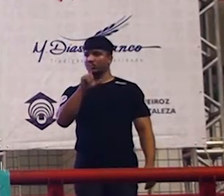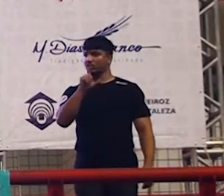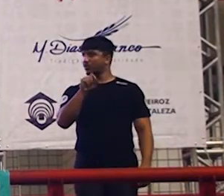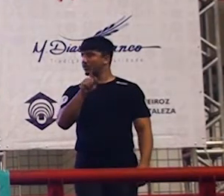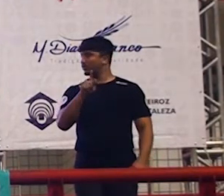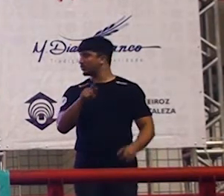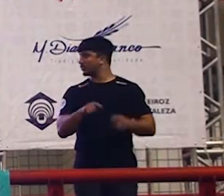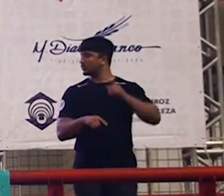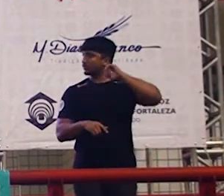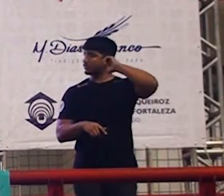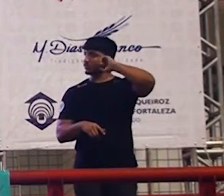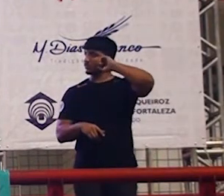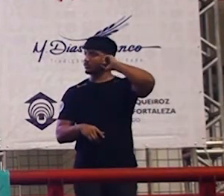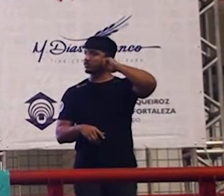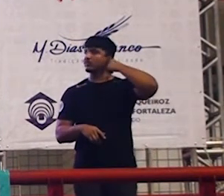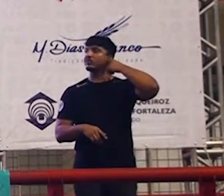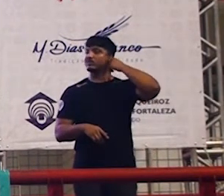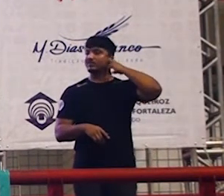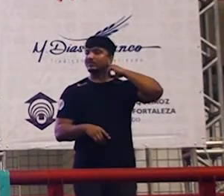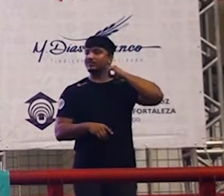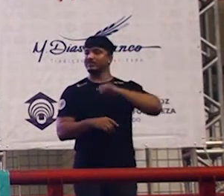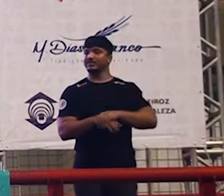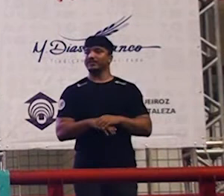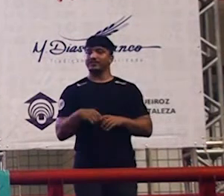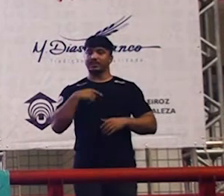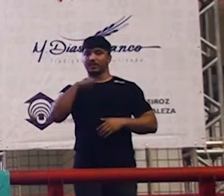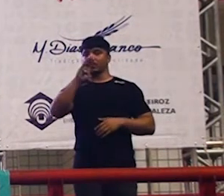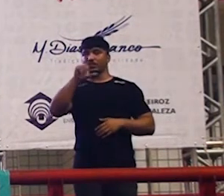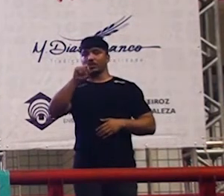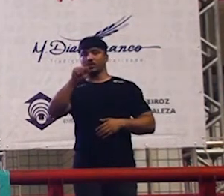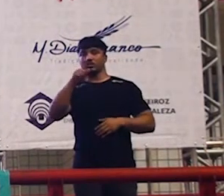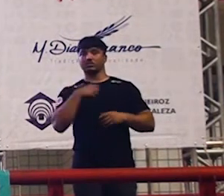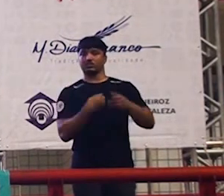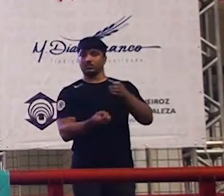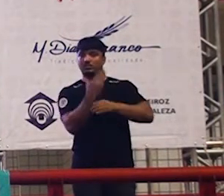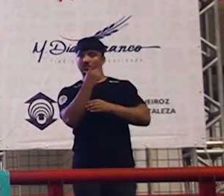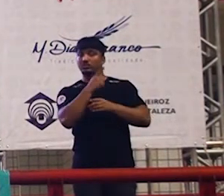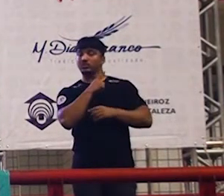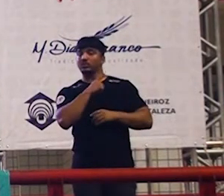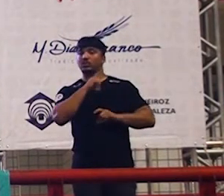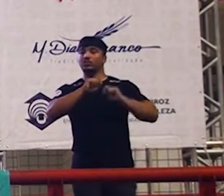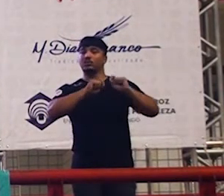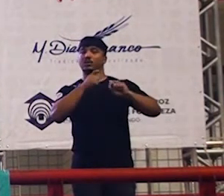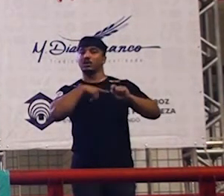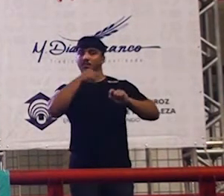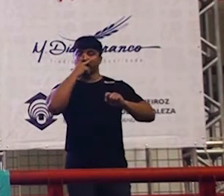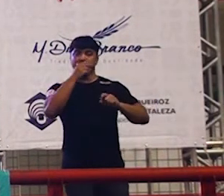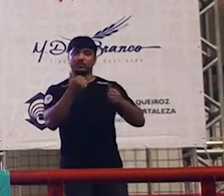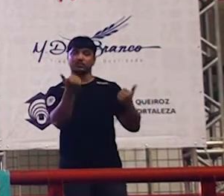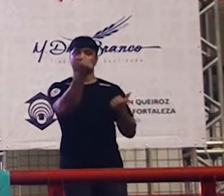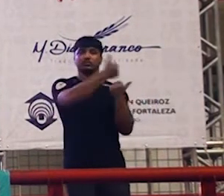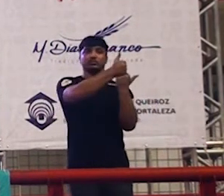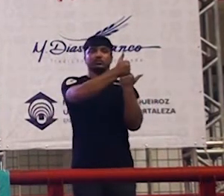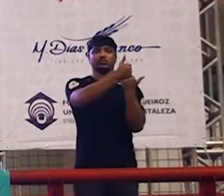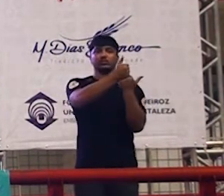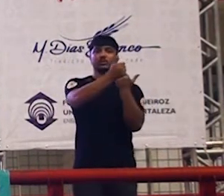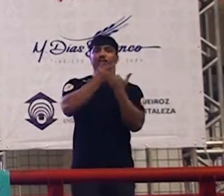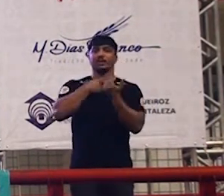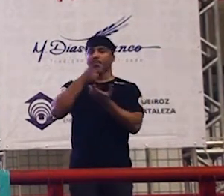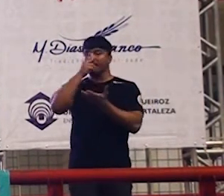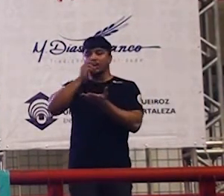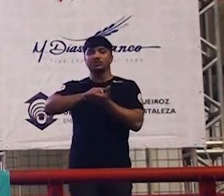Ninguém? Quando o blog surgiu, ele surgiu para ser um substituto do diário